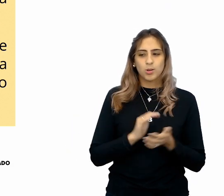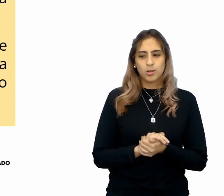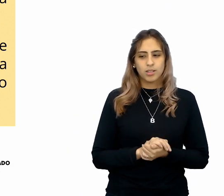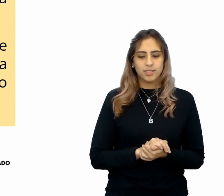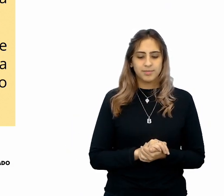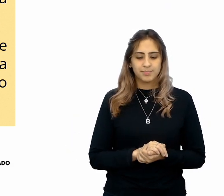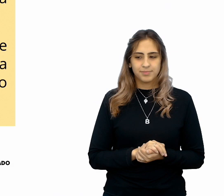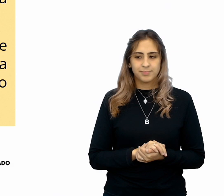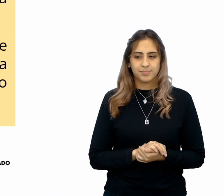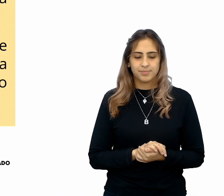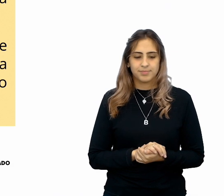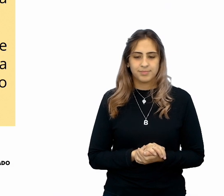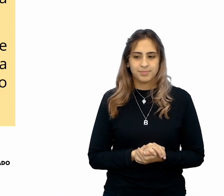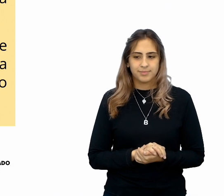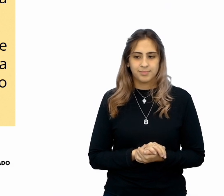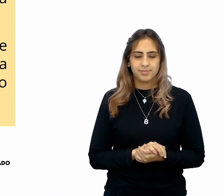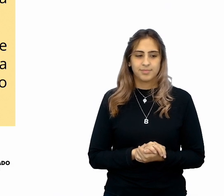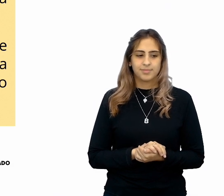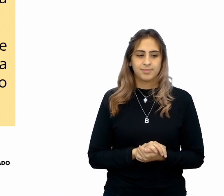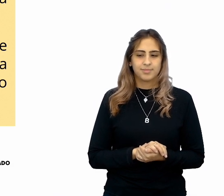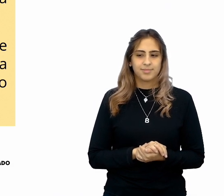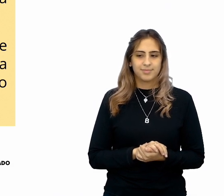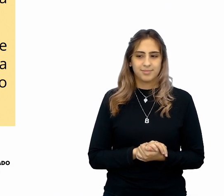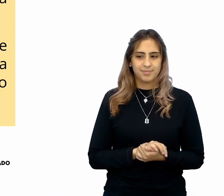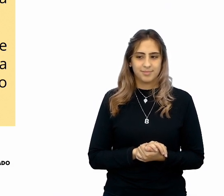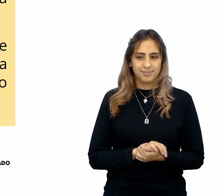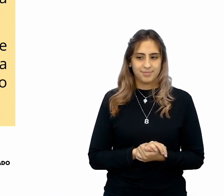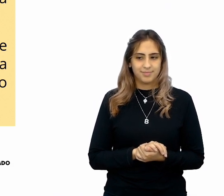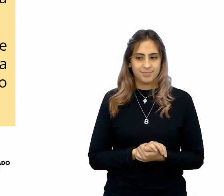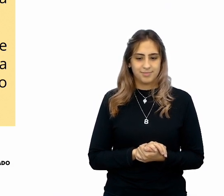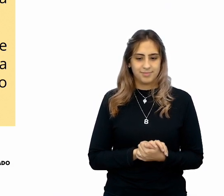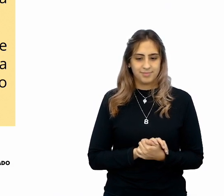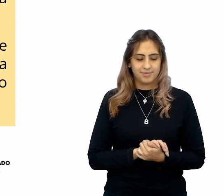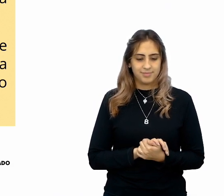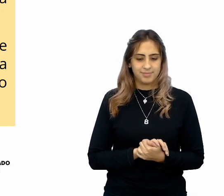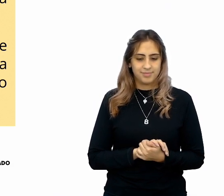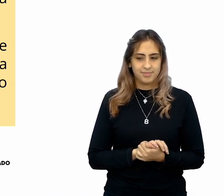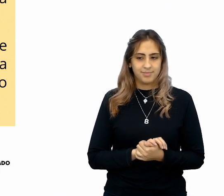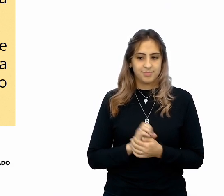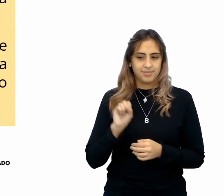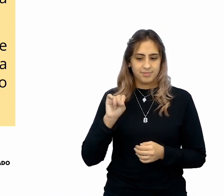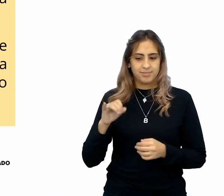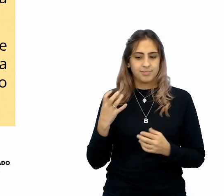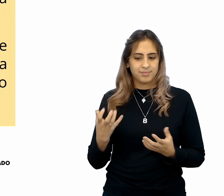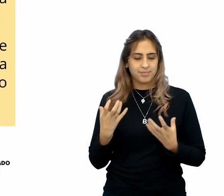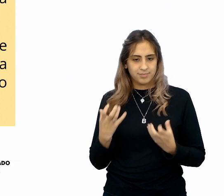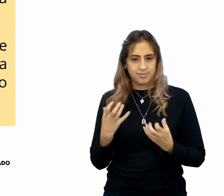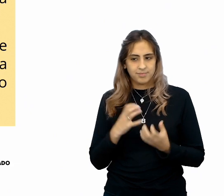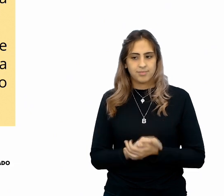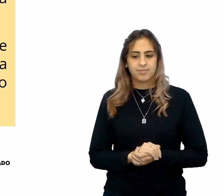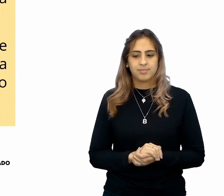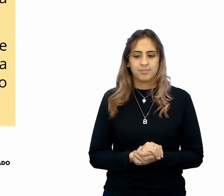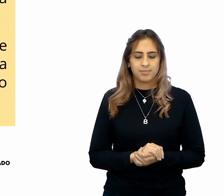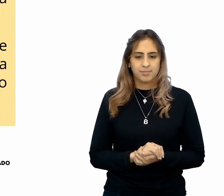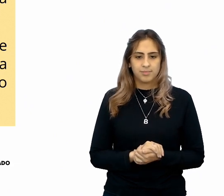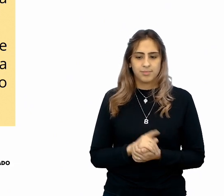produzir seus textos. Além disso, se fazermos